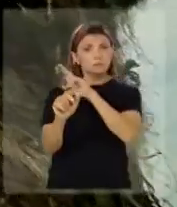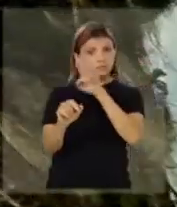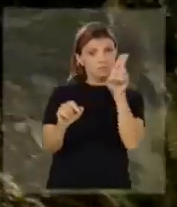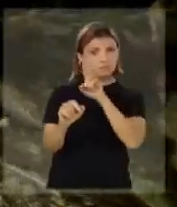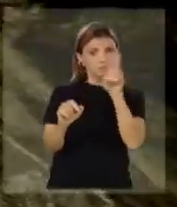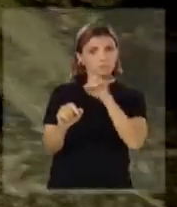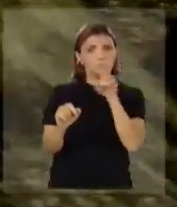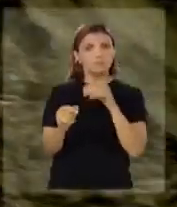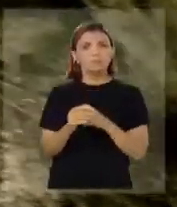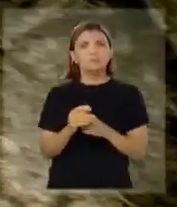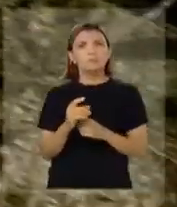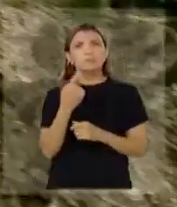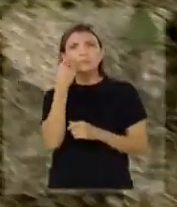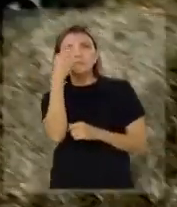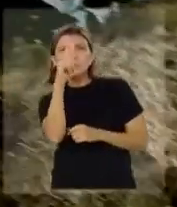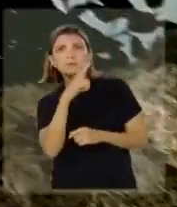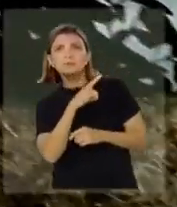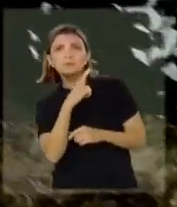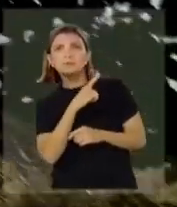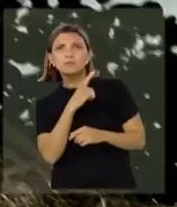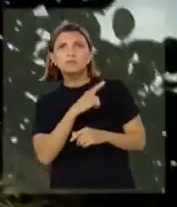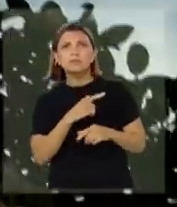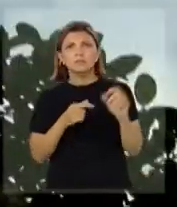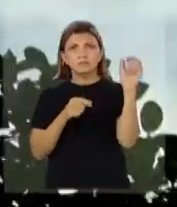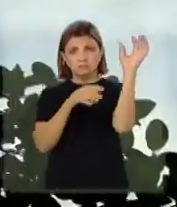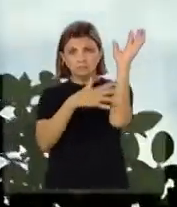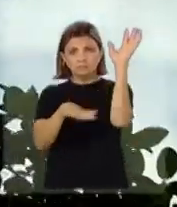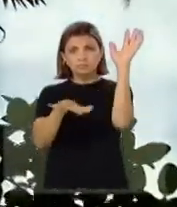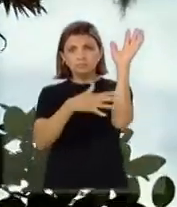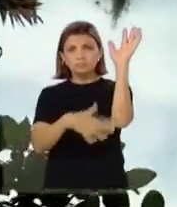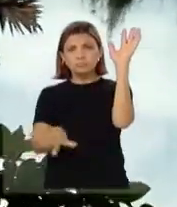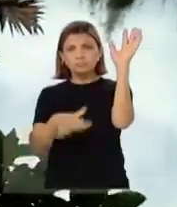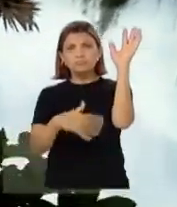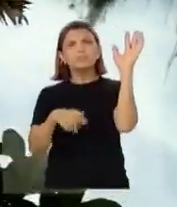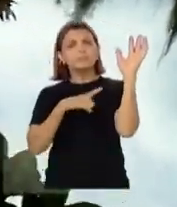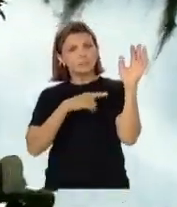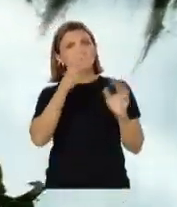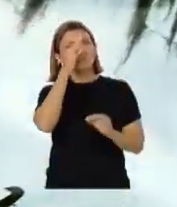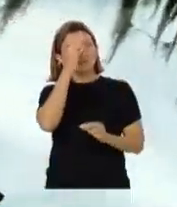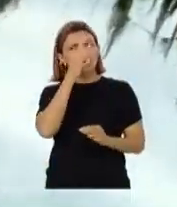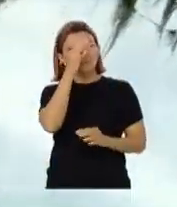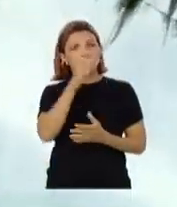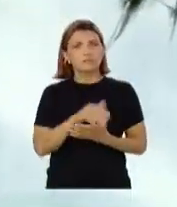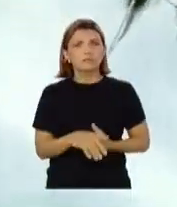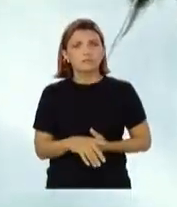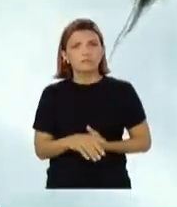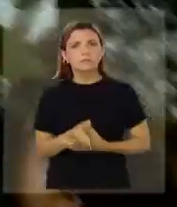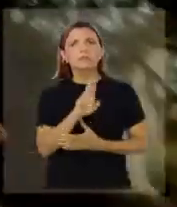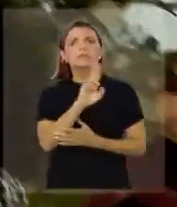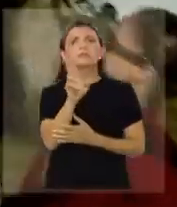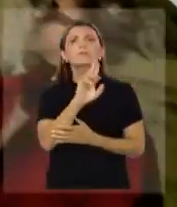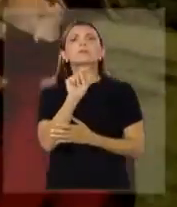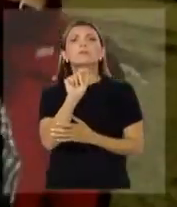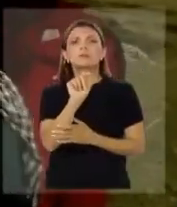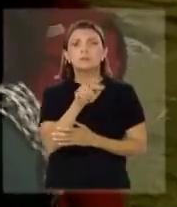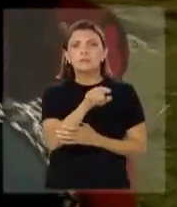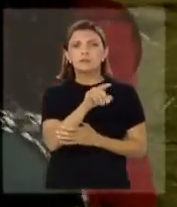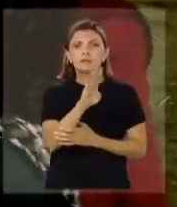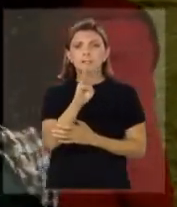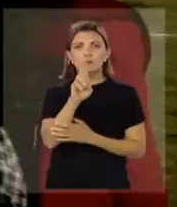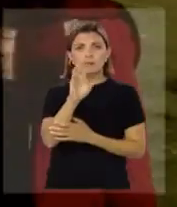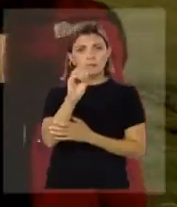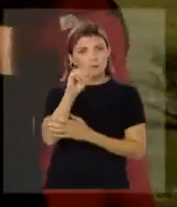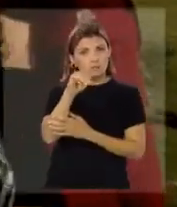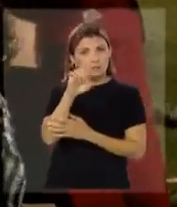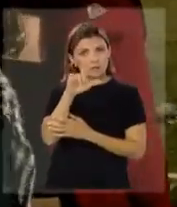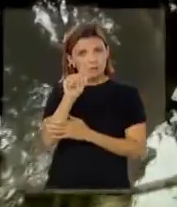mais conhecidas. Não, aquela lá na frente. Ah, lá em cima. Pena que a gente não tá na primavera, senão ela estaria com flor. E o que, que é isso aqui, essa franja? Esse aqui é um